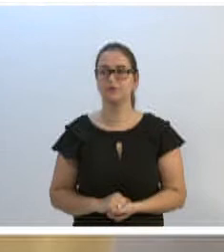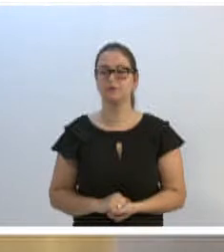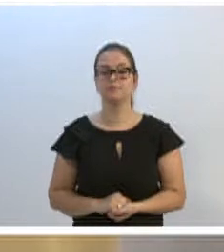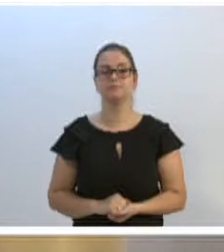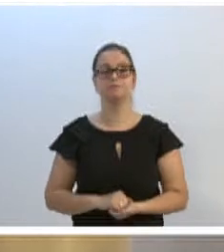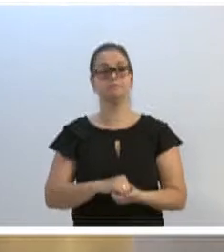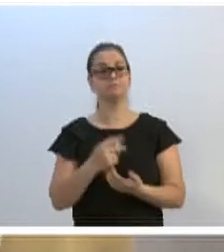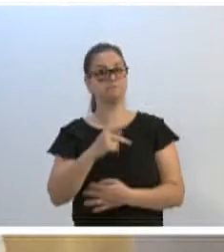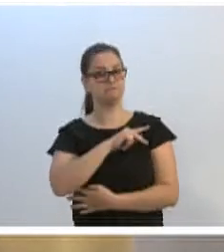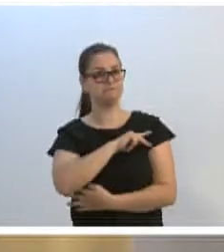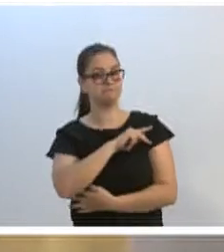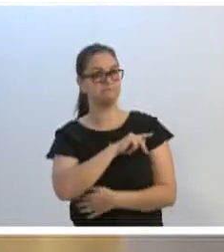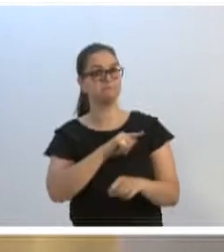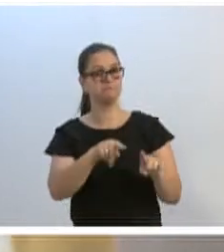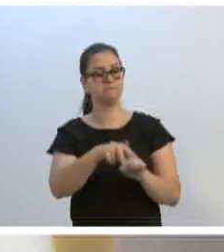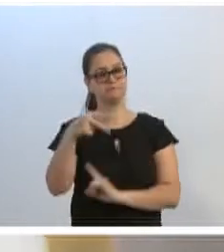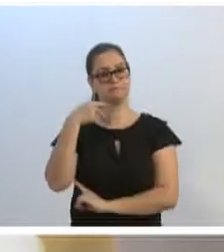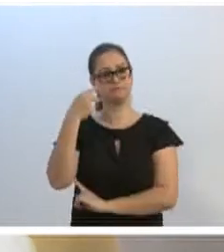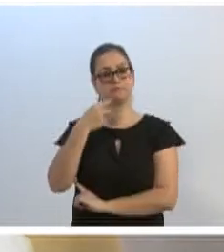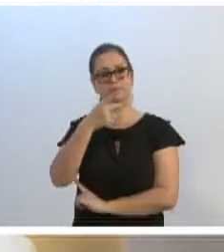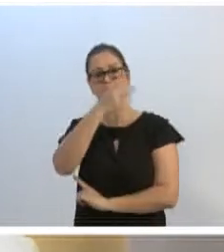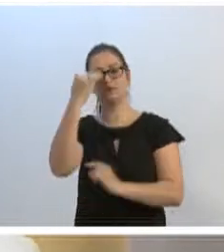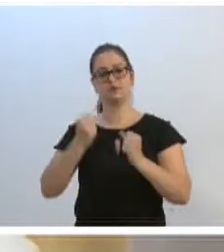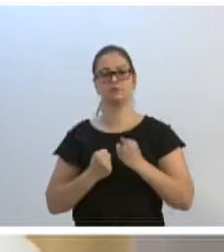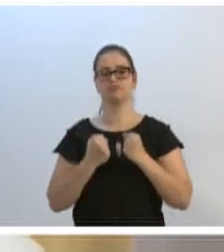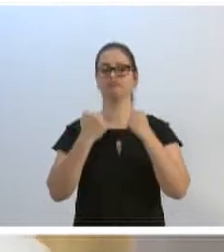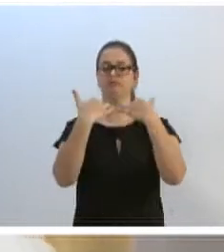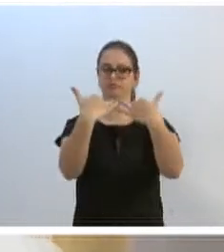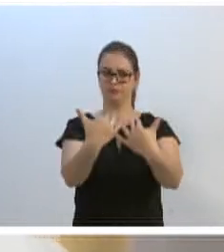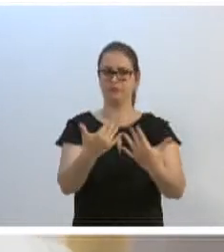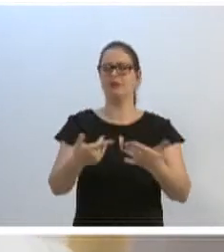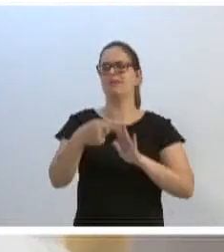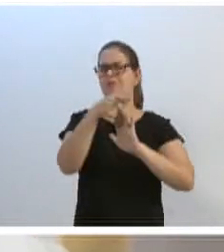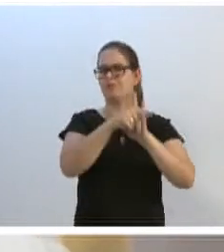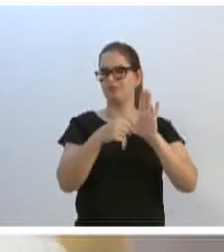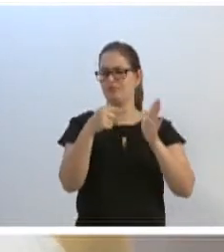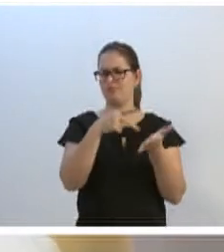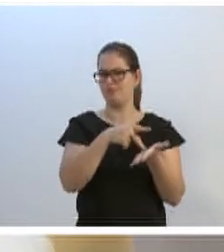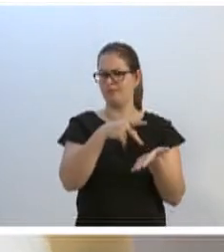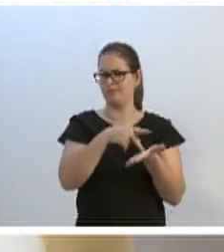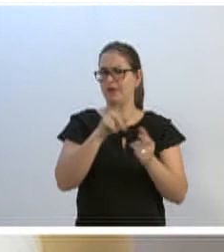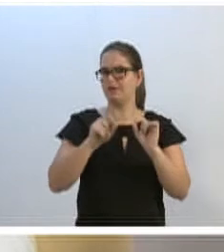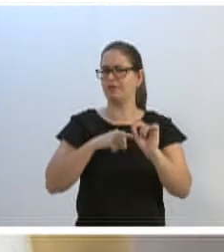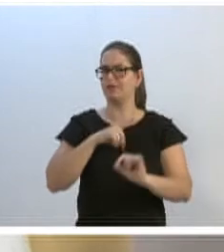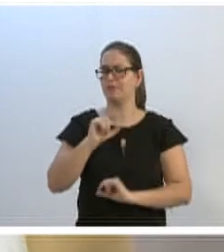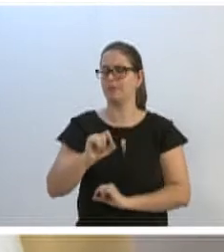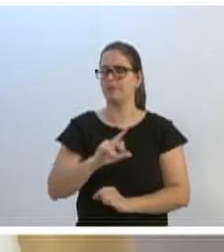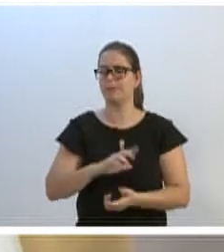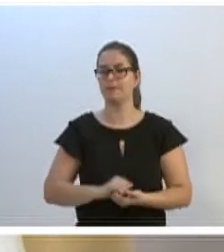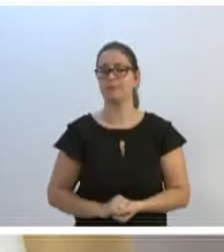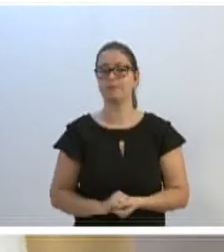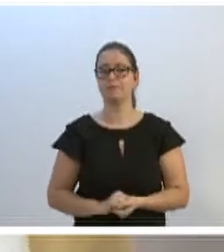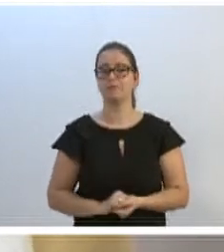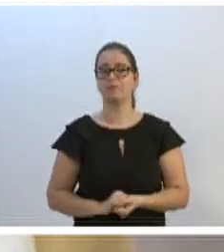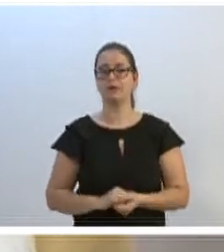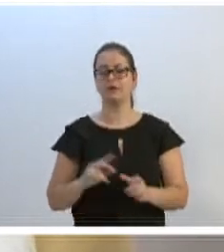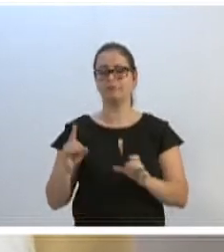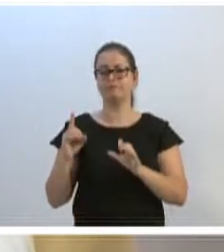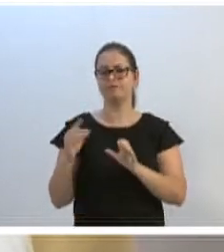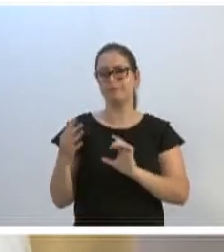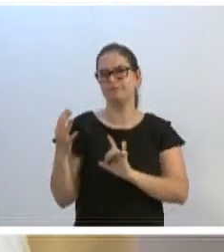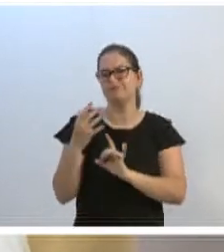Senhor presidente, senhores vereadores, convidados acompanham. Na verdade, esse projeto, ele vem atender uma